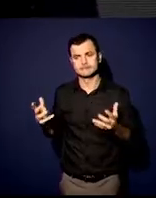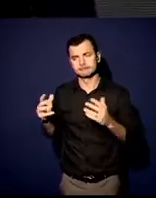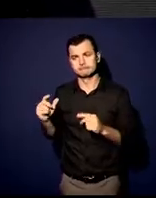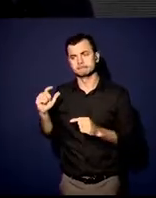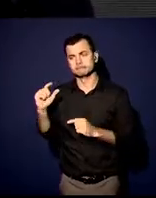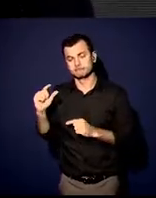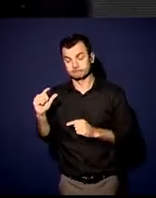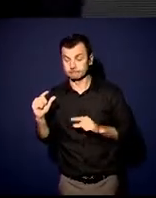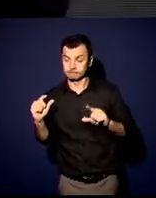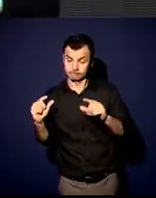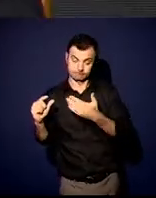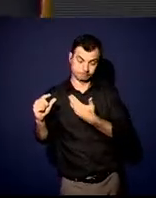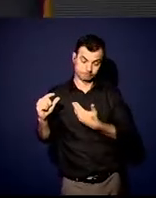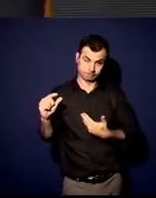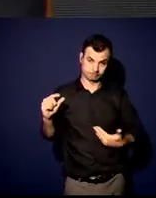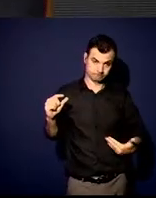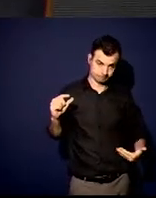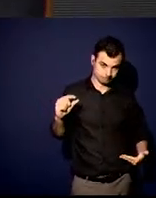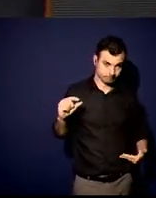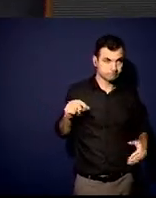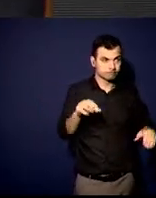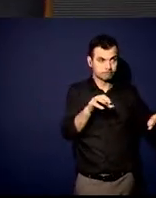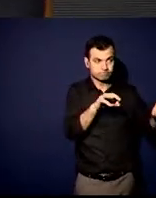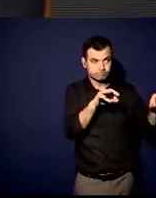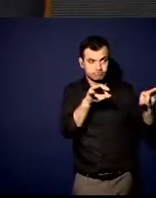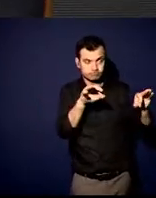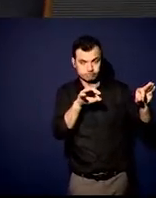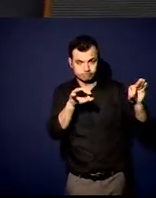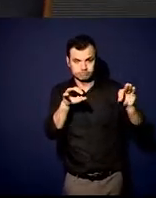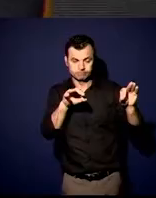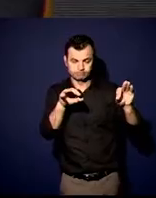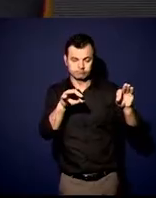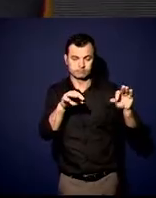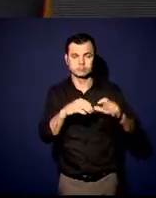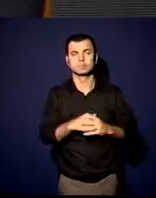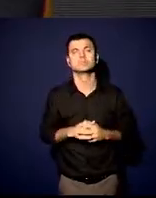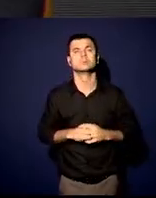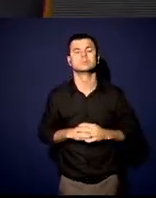a partir do momento que o governo construa uma base